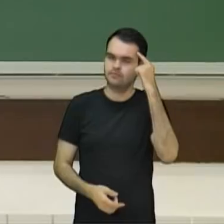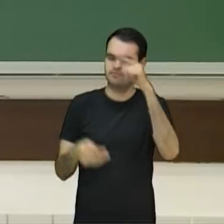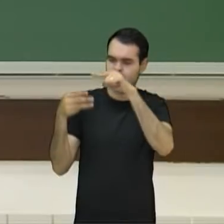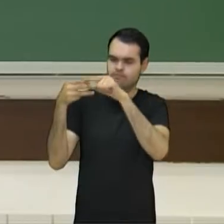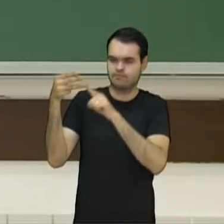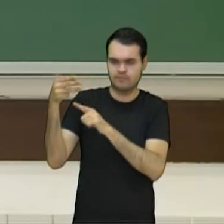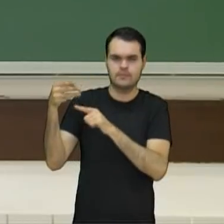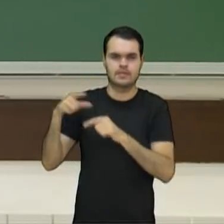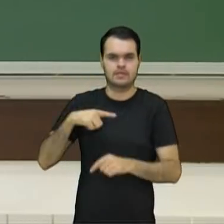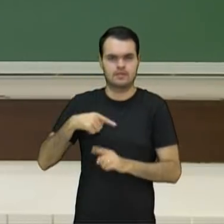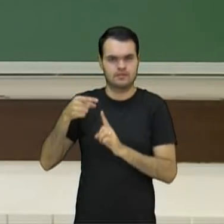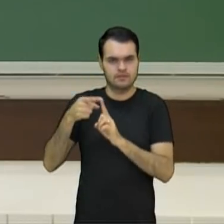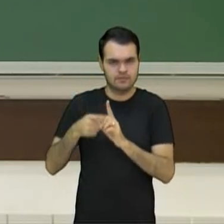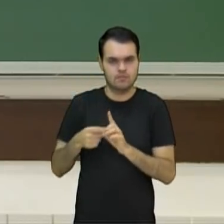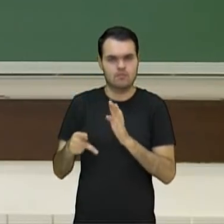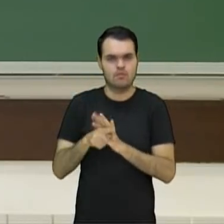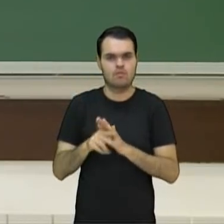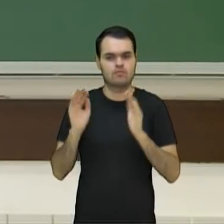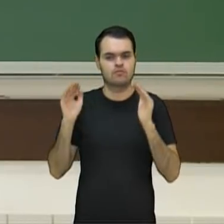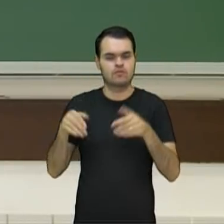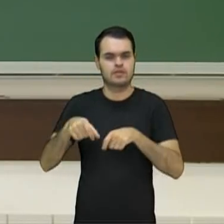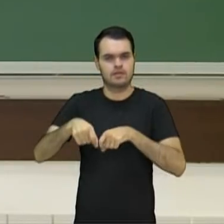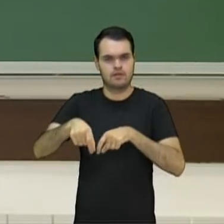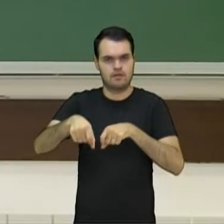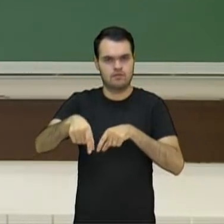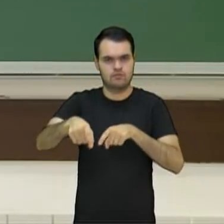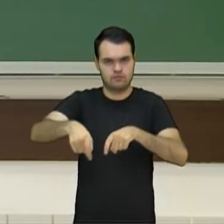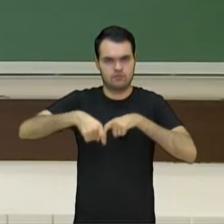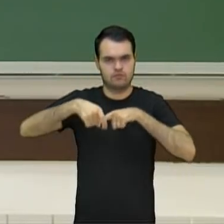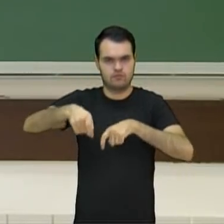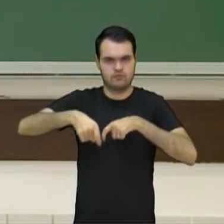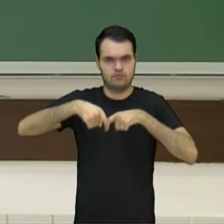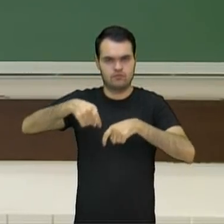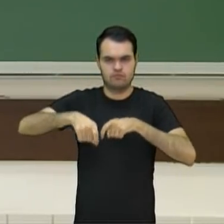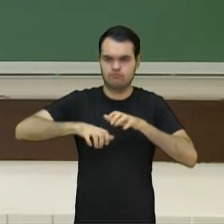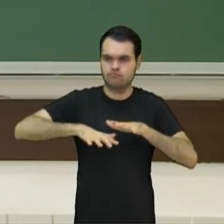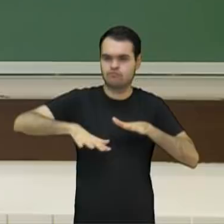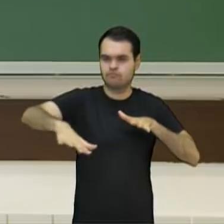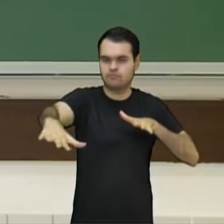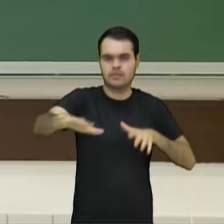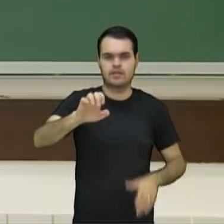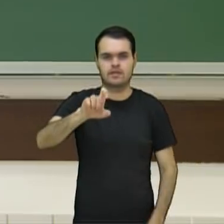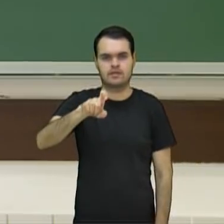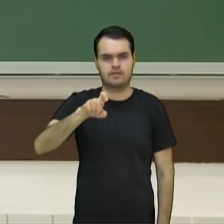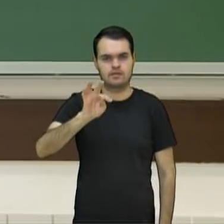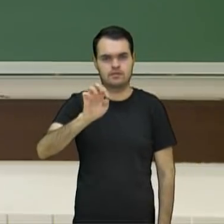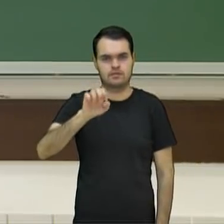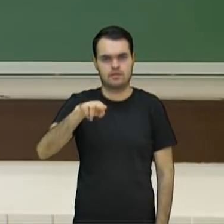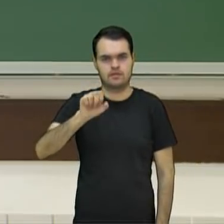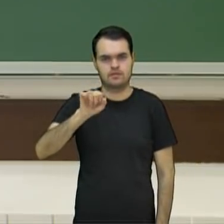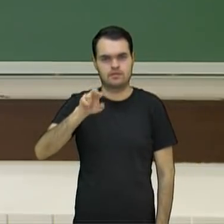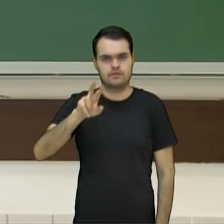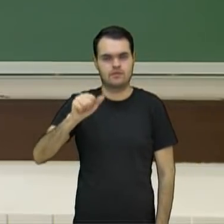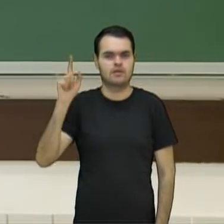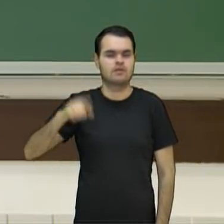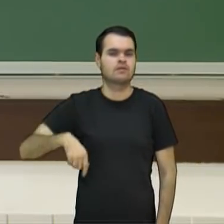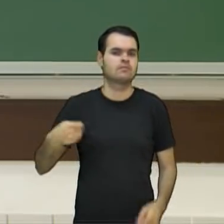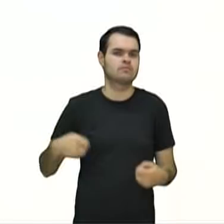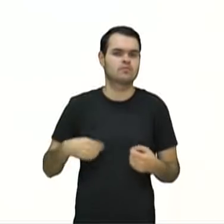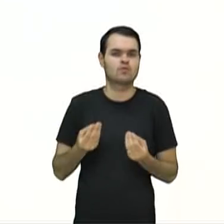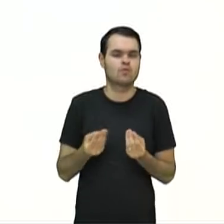essas condições da agricultura extensiva, é preciso então que a gente responda uma